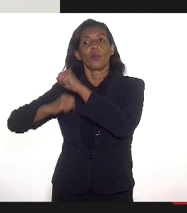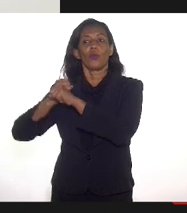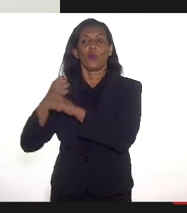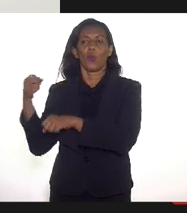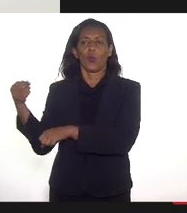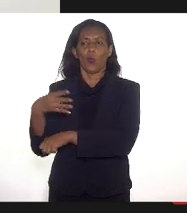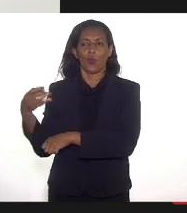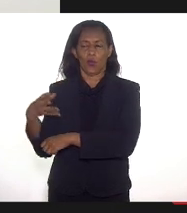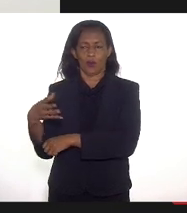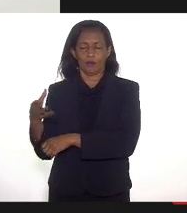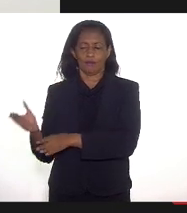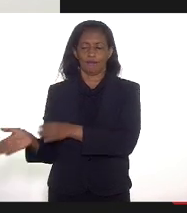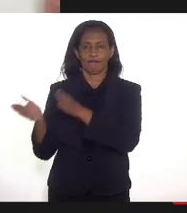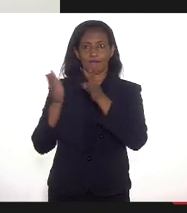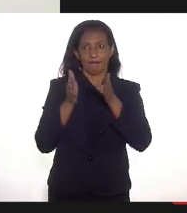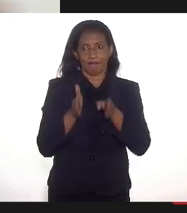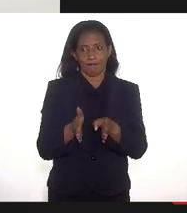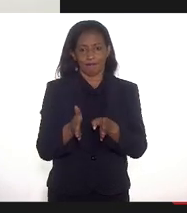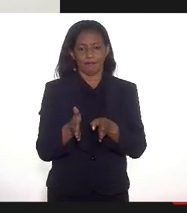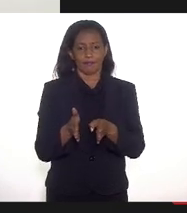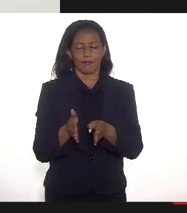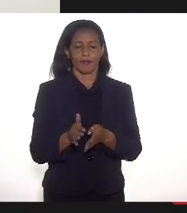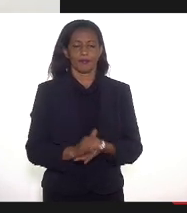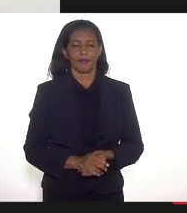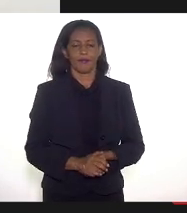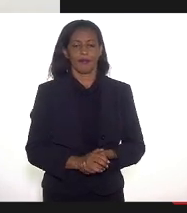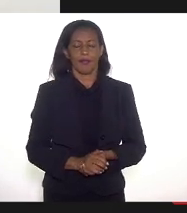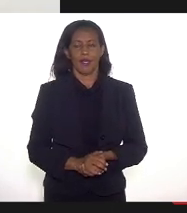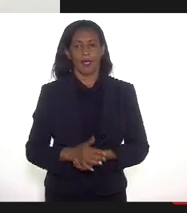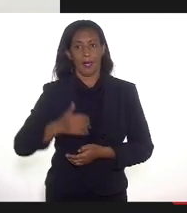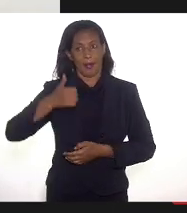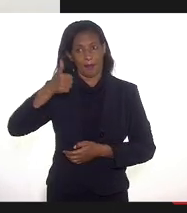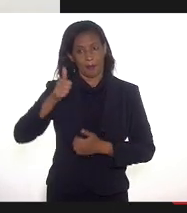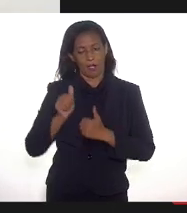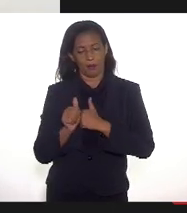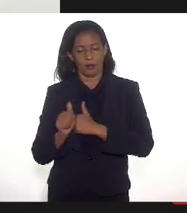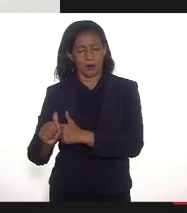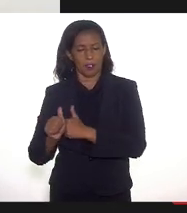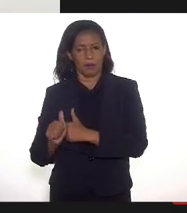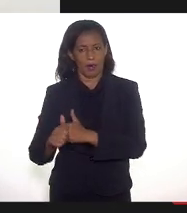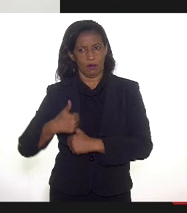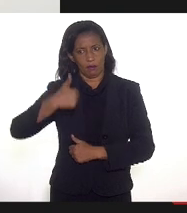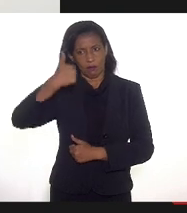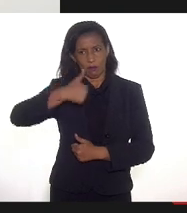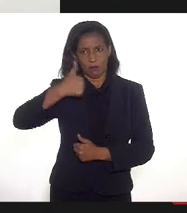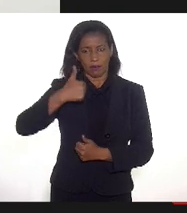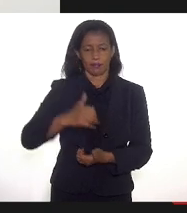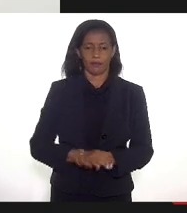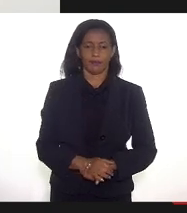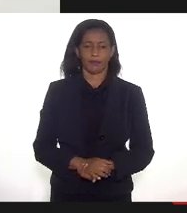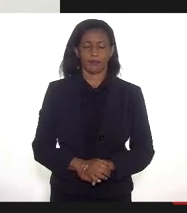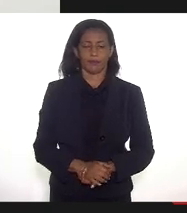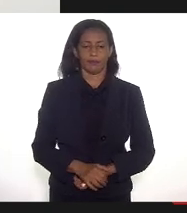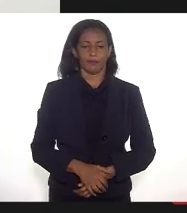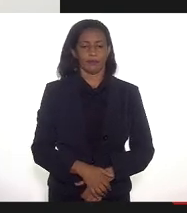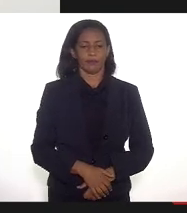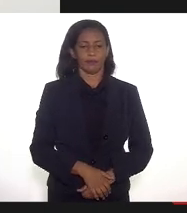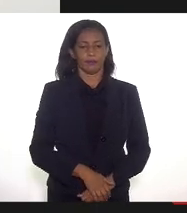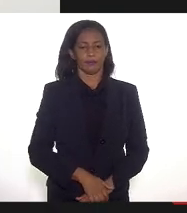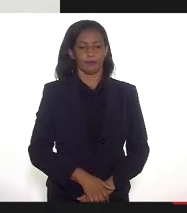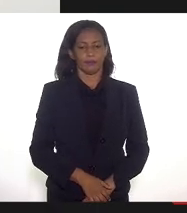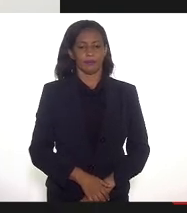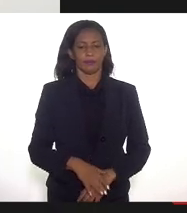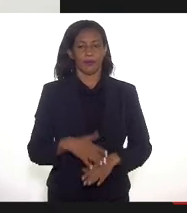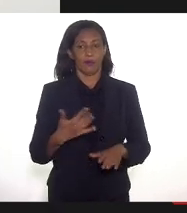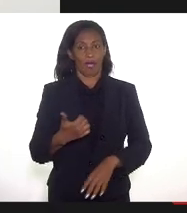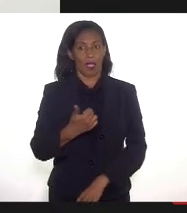Na educação, depois vamos falar de primeiro segmento do ensino fundamental, que